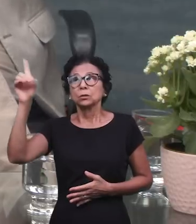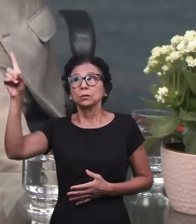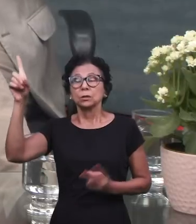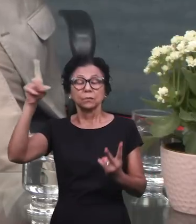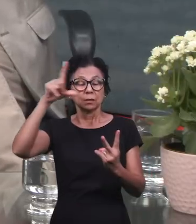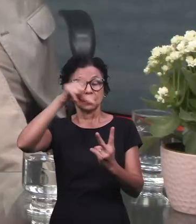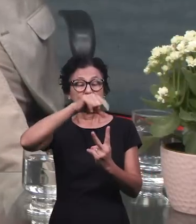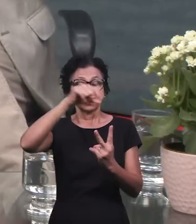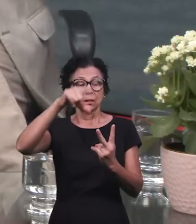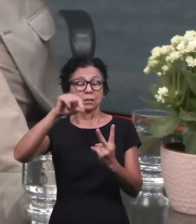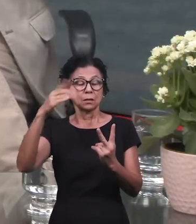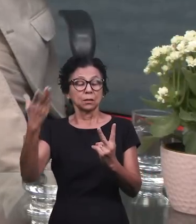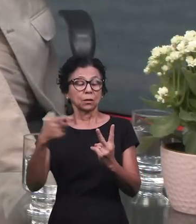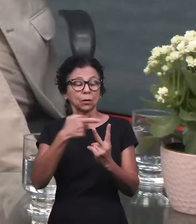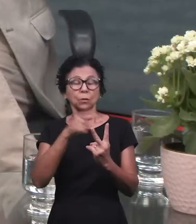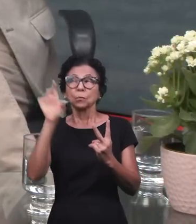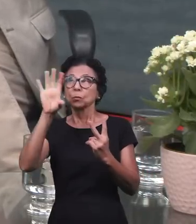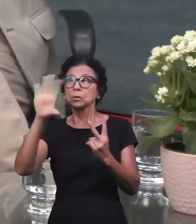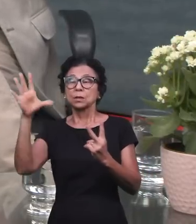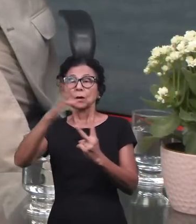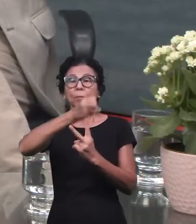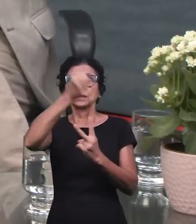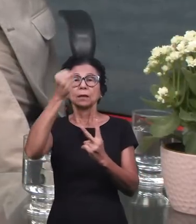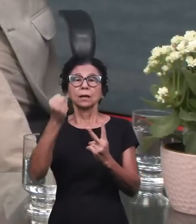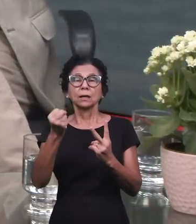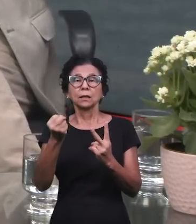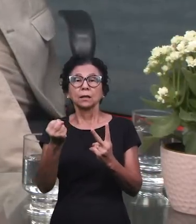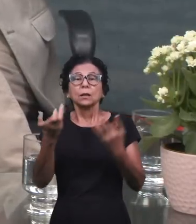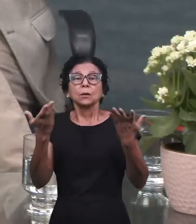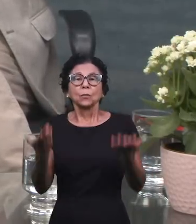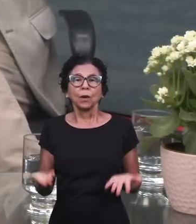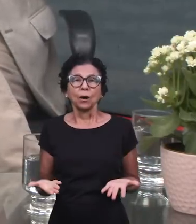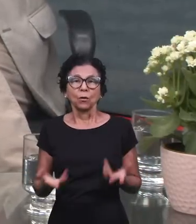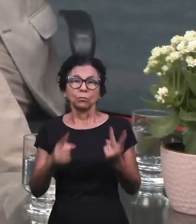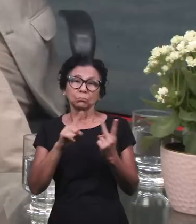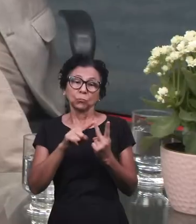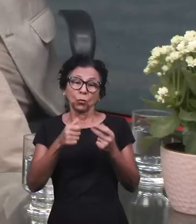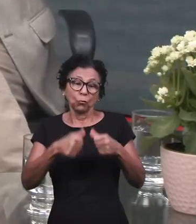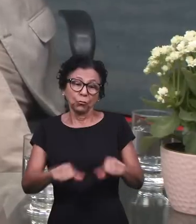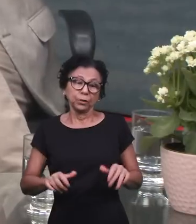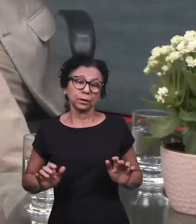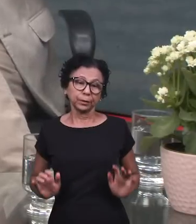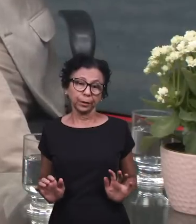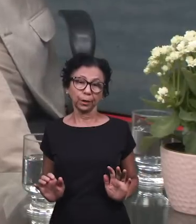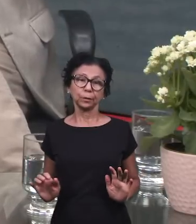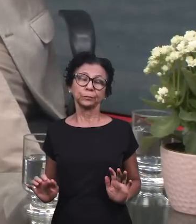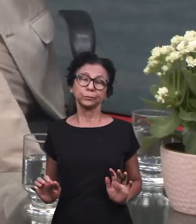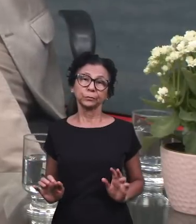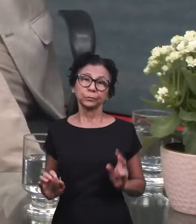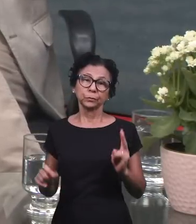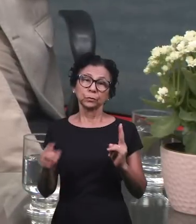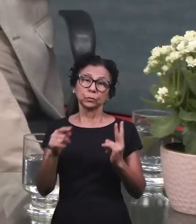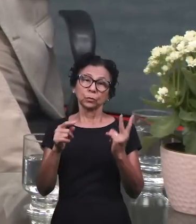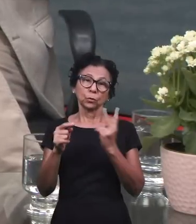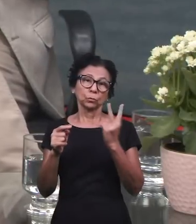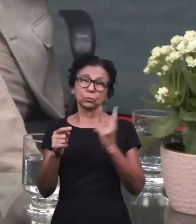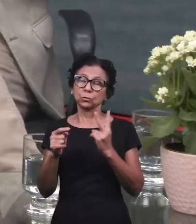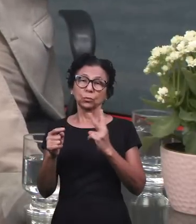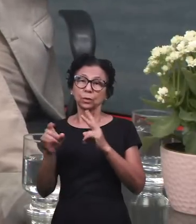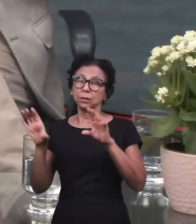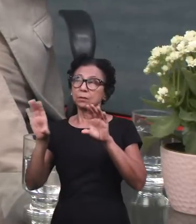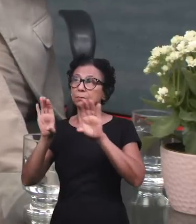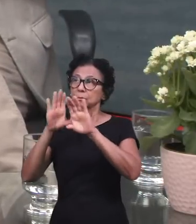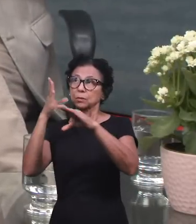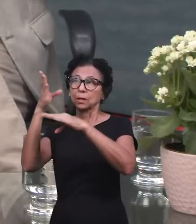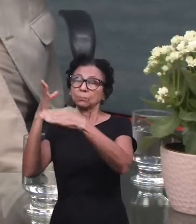dois para levar para o céu e o outro fica. Tá? Então isso ou não vão poder conviver no céu, o que não existe,